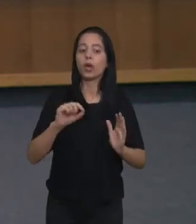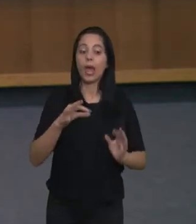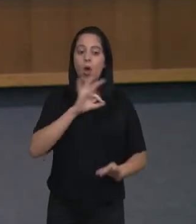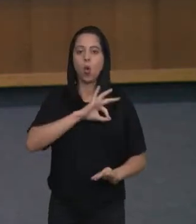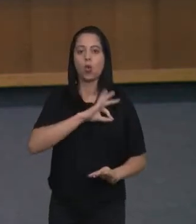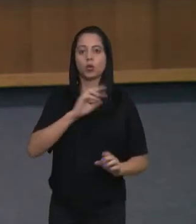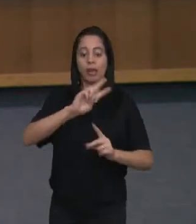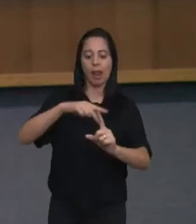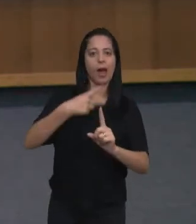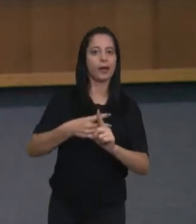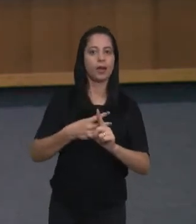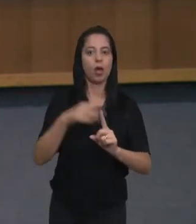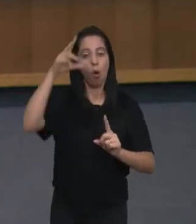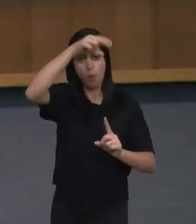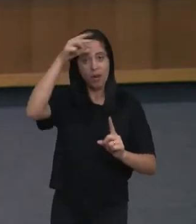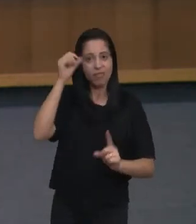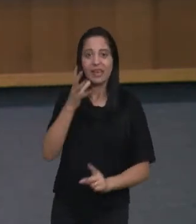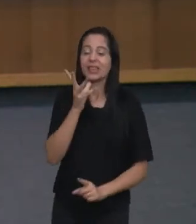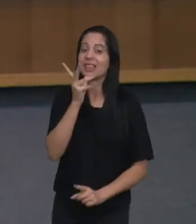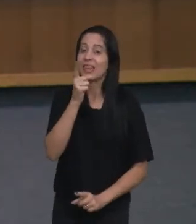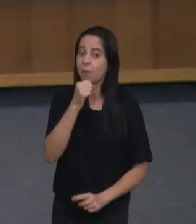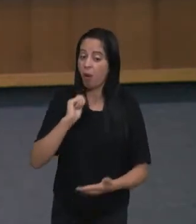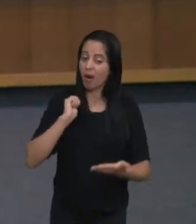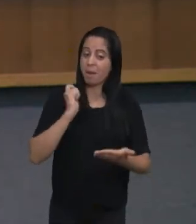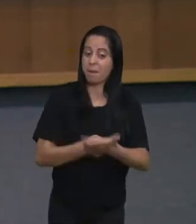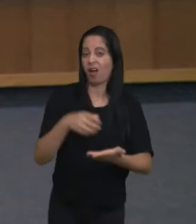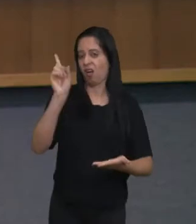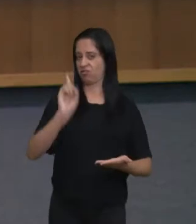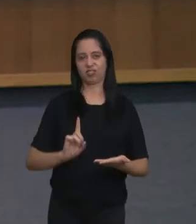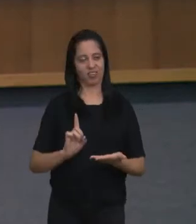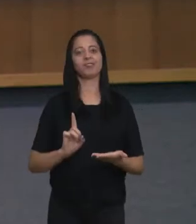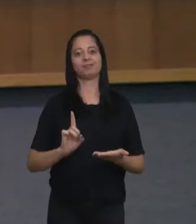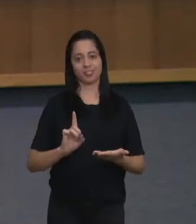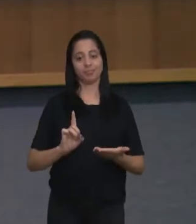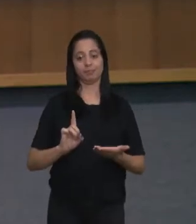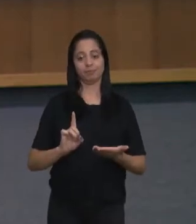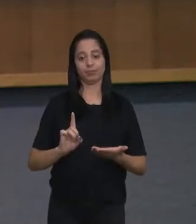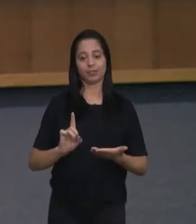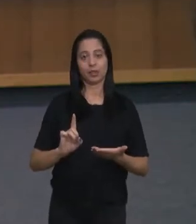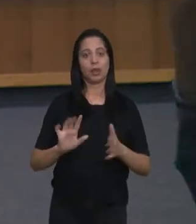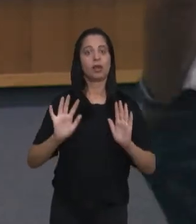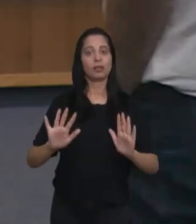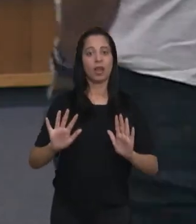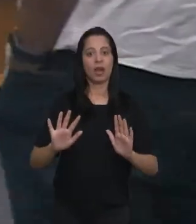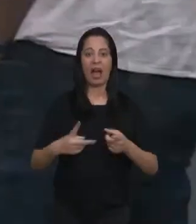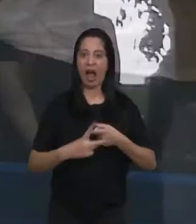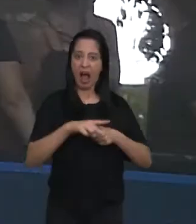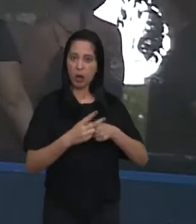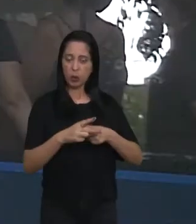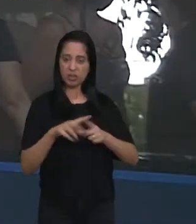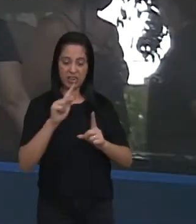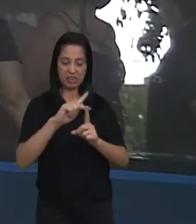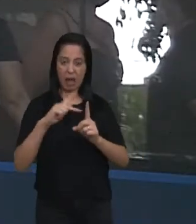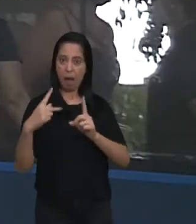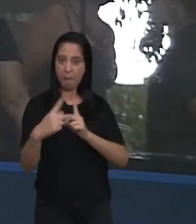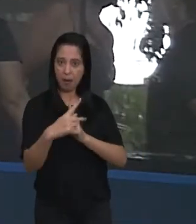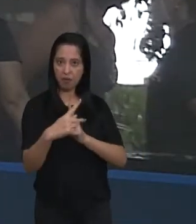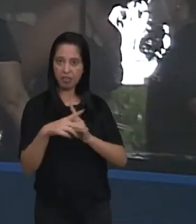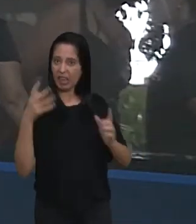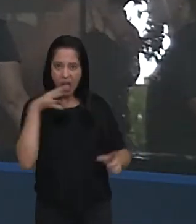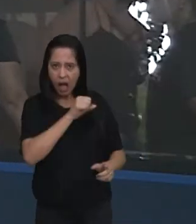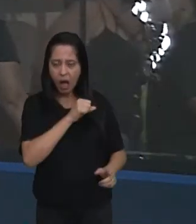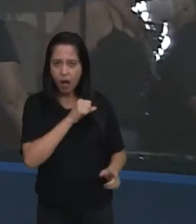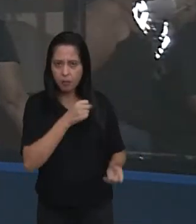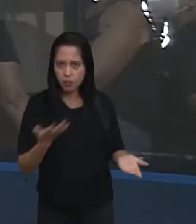do prefeito para pagar o que é direito, né? Para reforma da Previdência é rápido, né? Vem